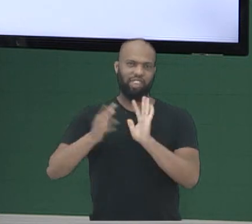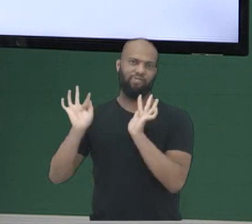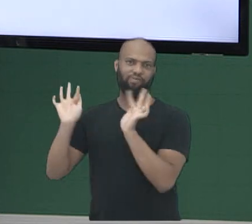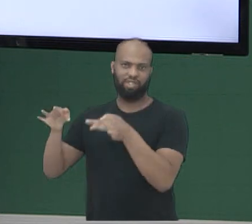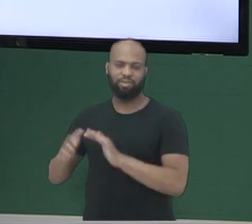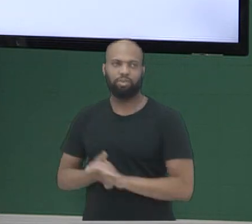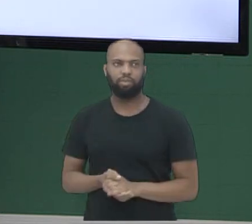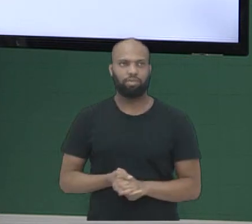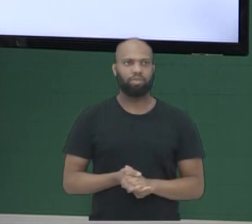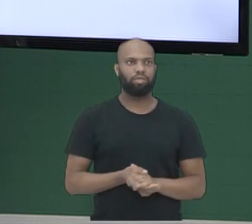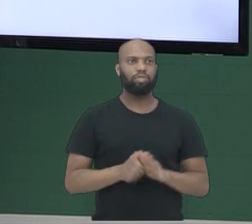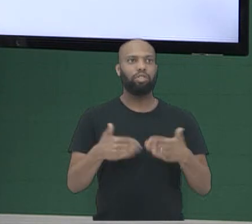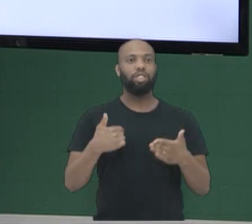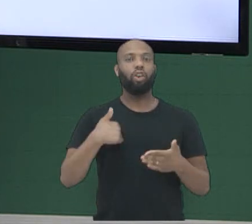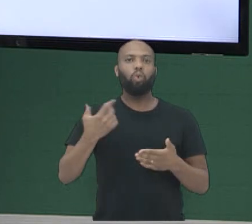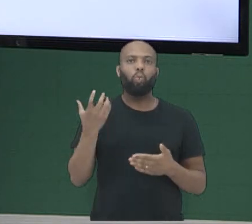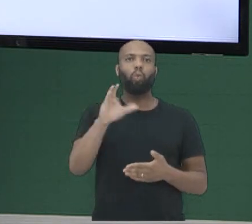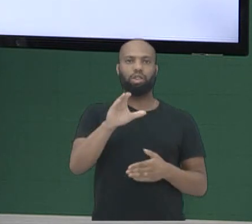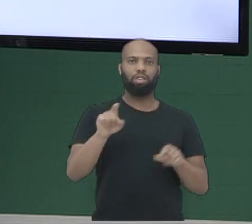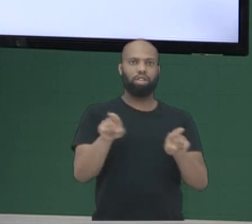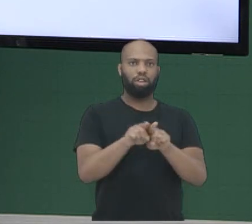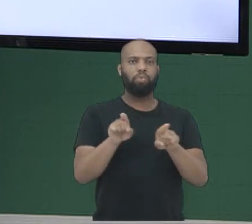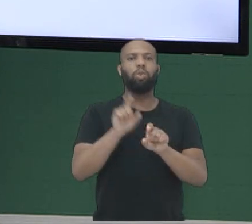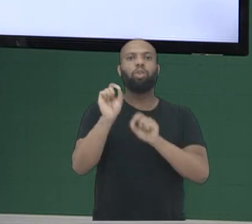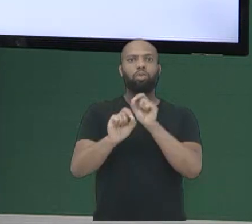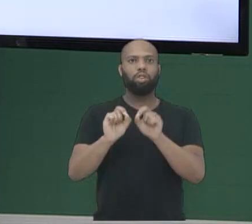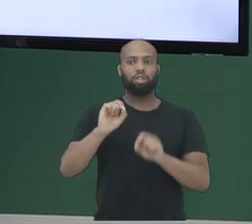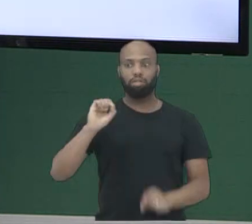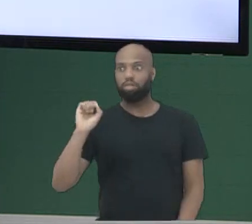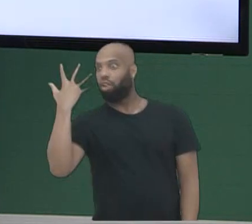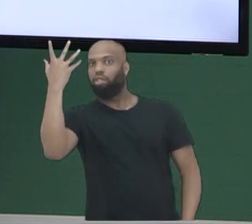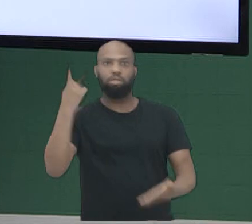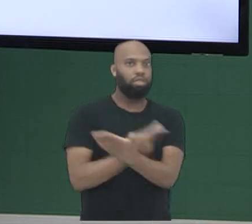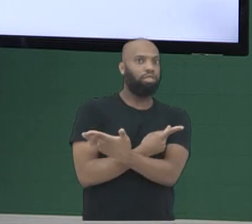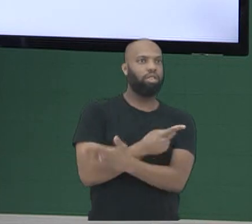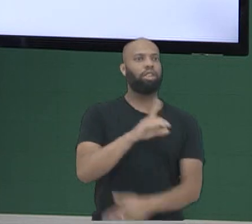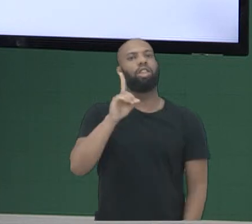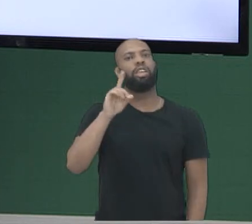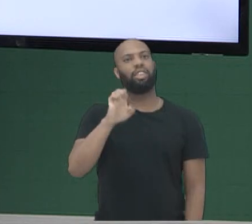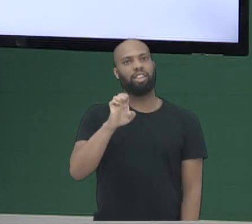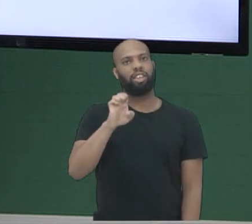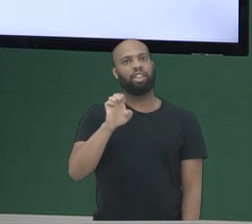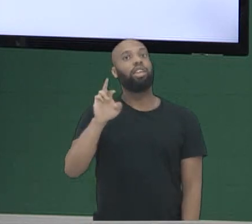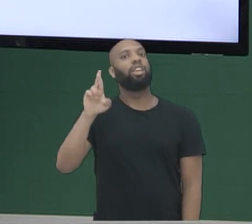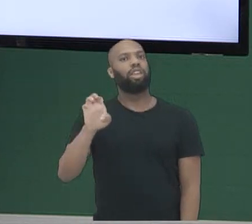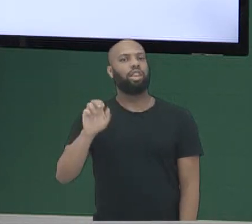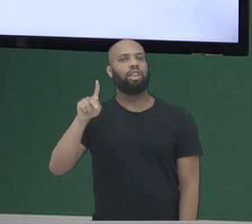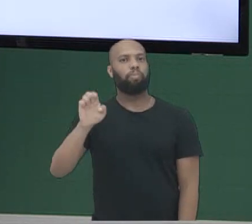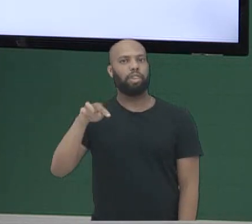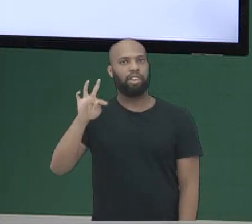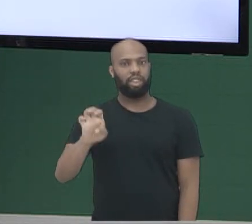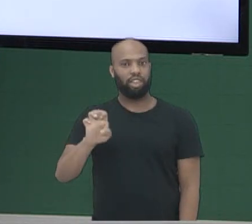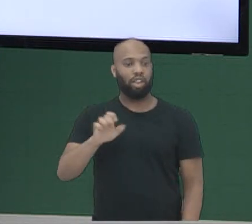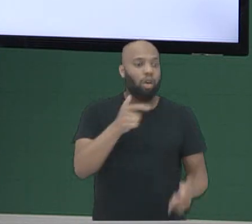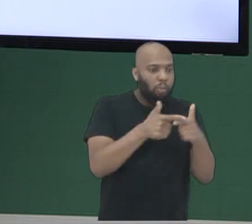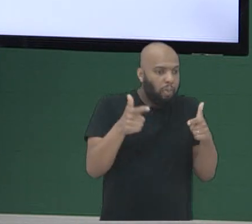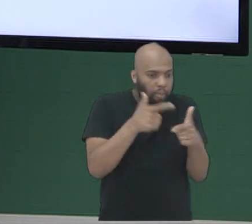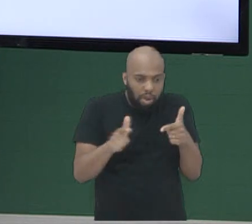Conclusão, né? A gente tem então 3 momentos dentro da narrativa, a gente falou, certo? Dentro de qualquer narrativa, conto literário, seja